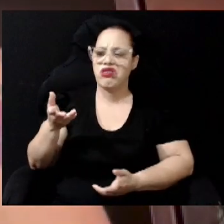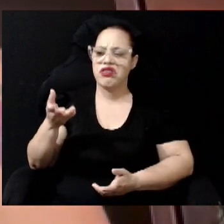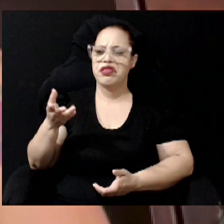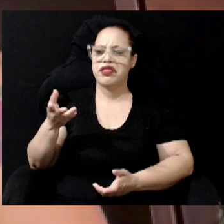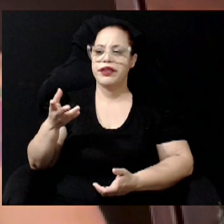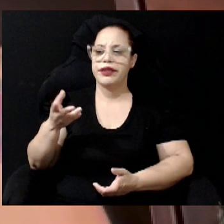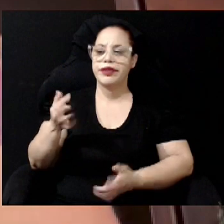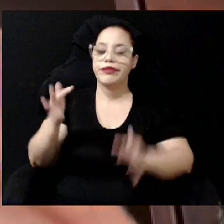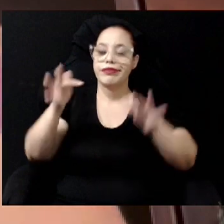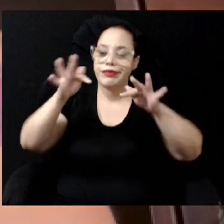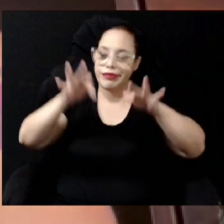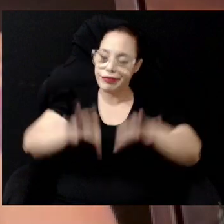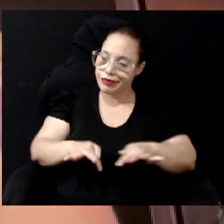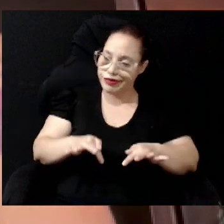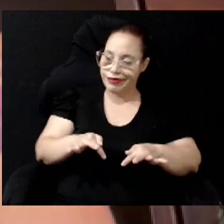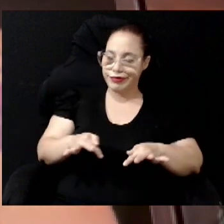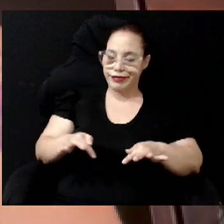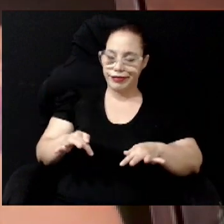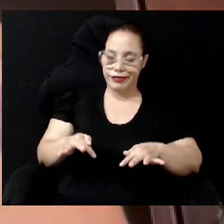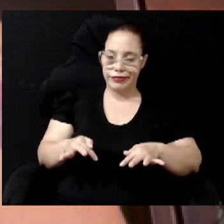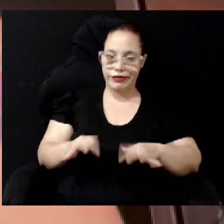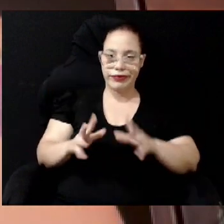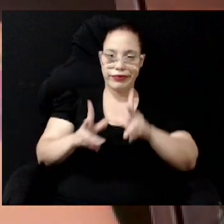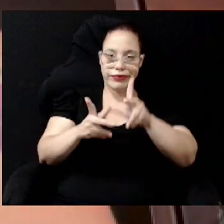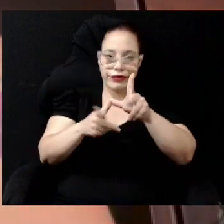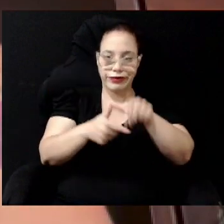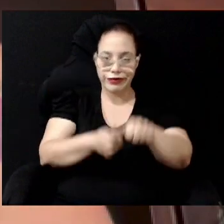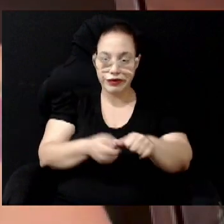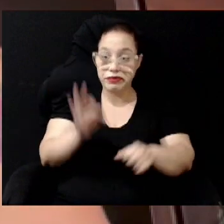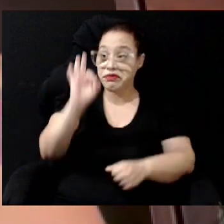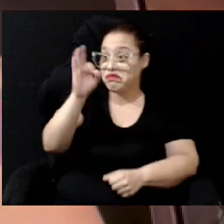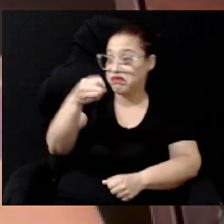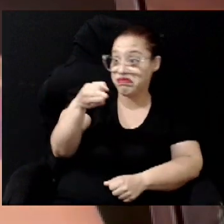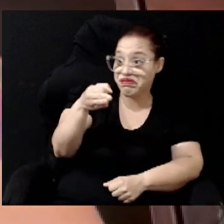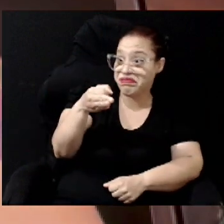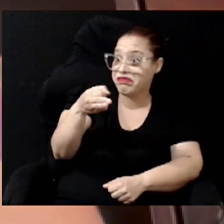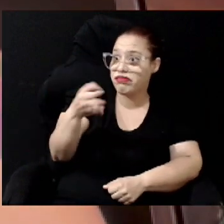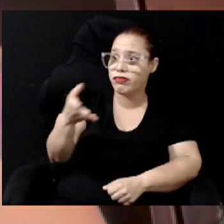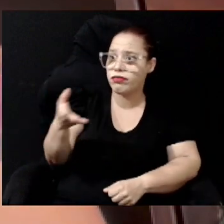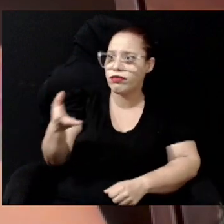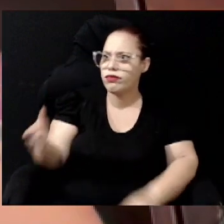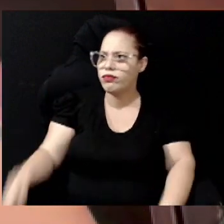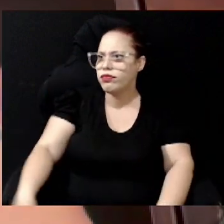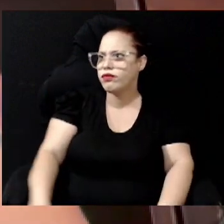final desse mundo previsível e estão